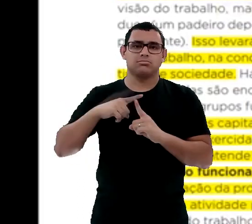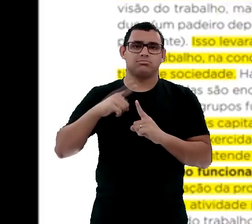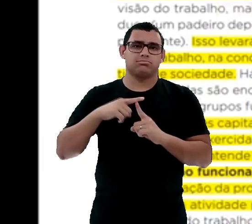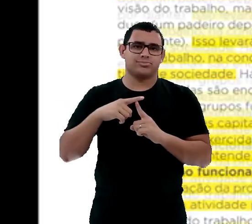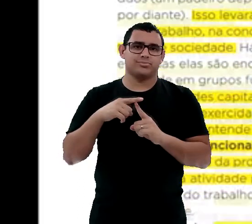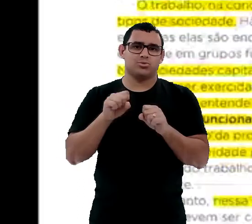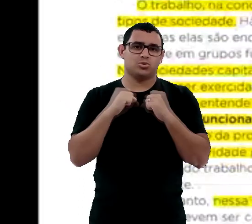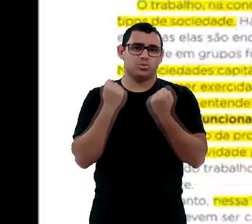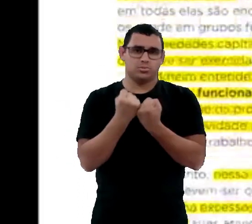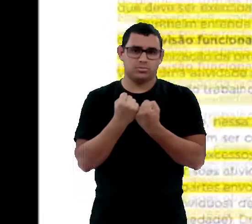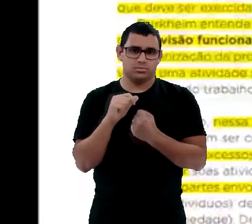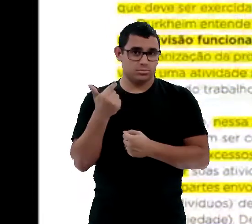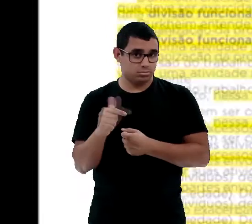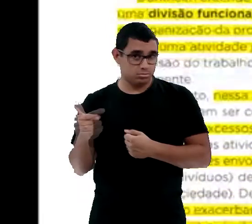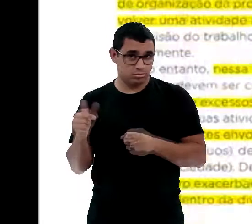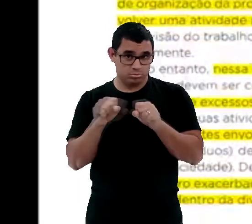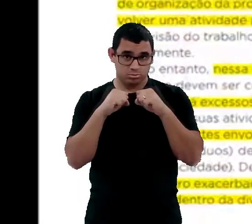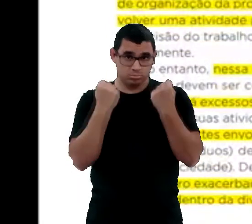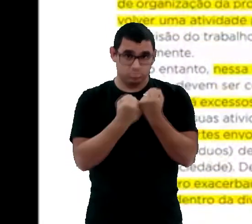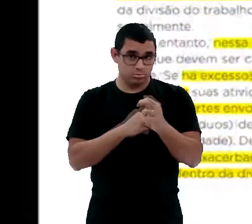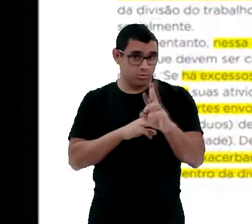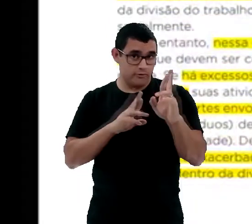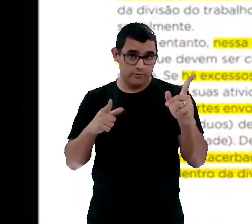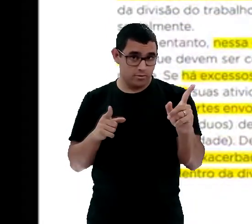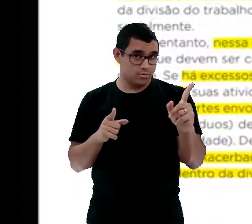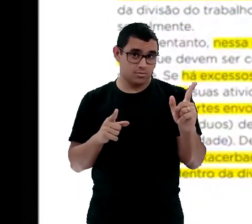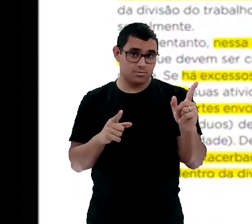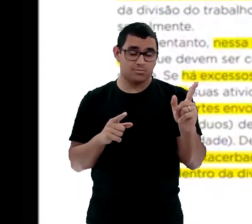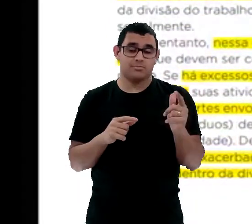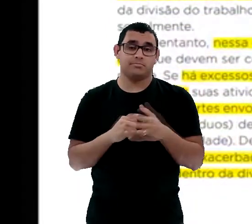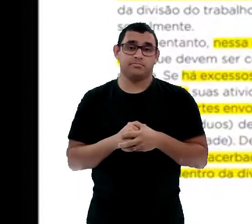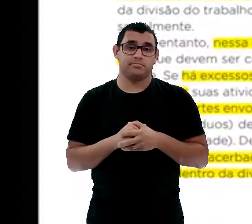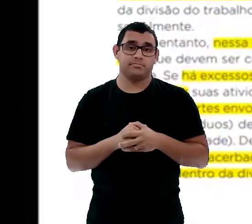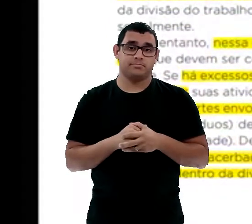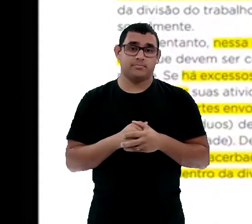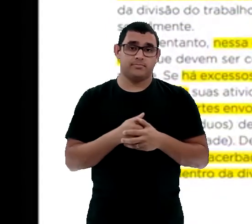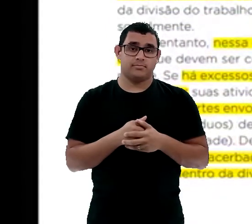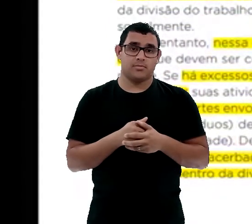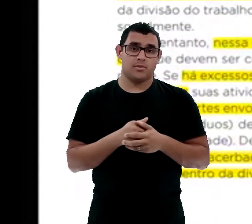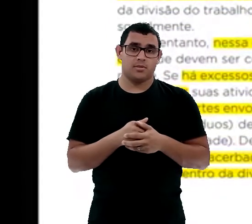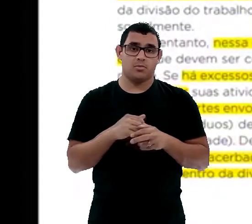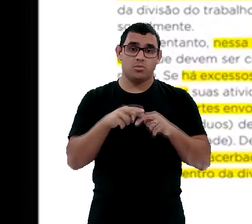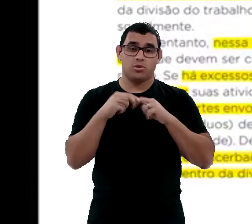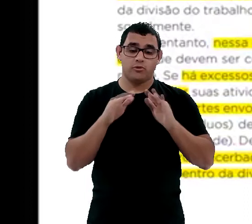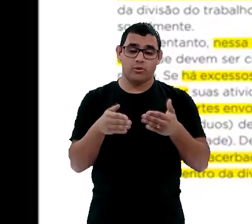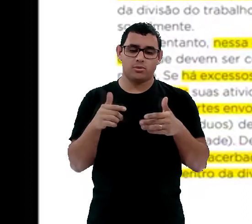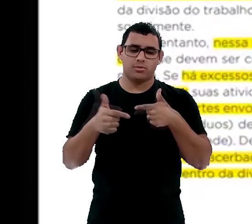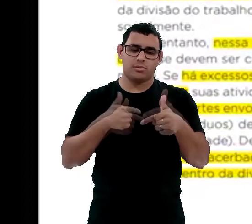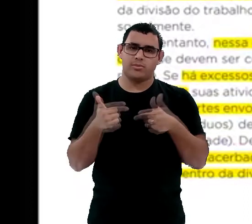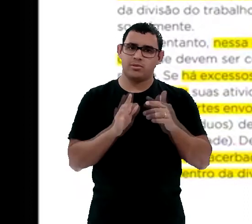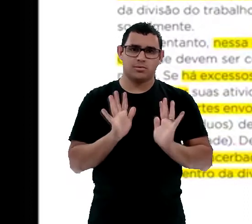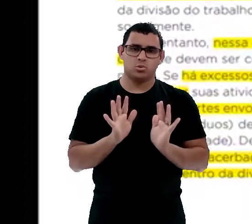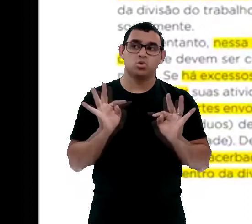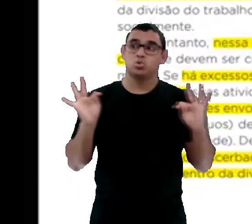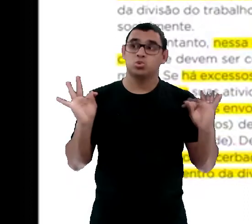Então, segundo Durkheim, não há sociedade diferente em relação a